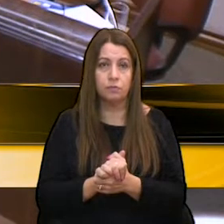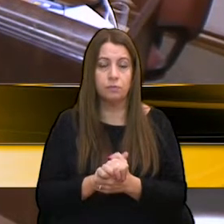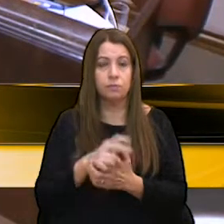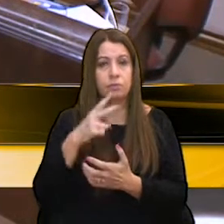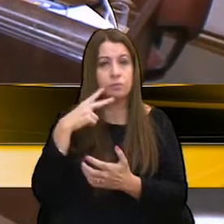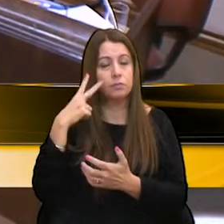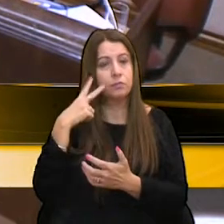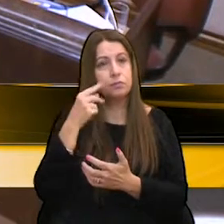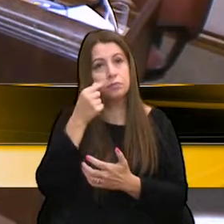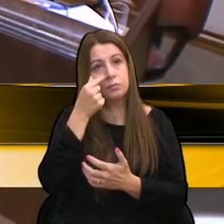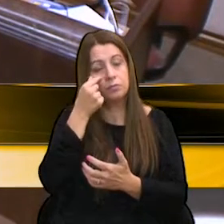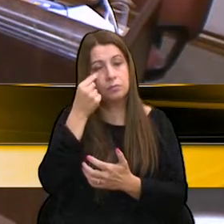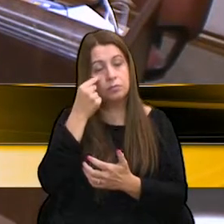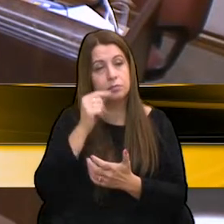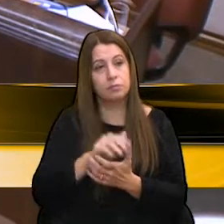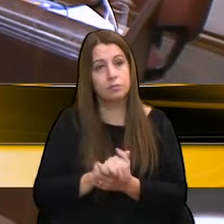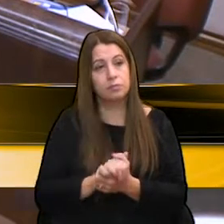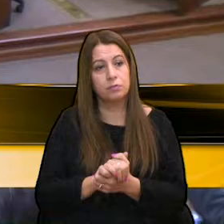Vereador Eloy Frisso.